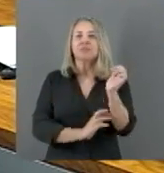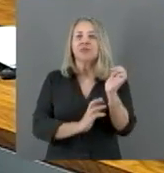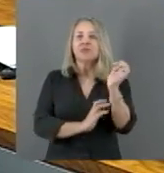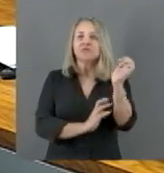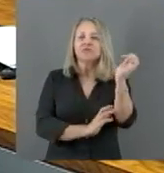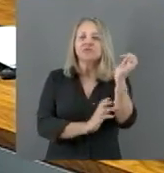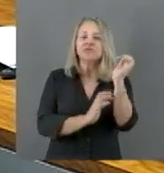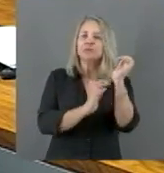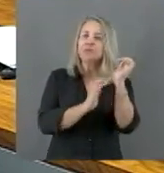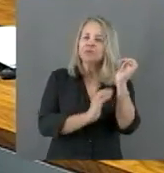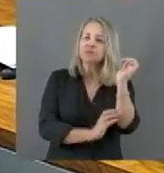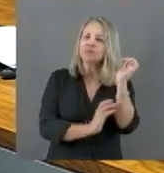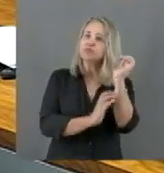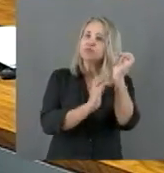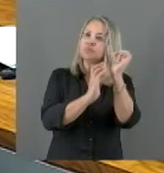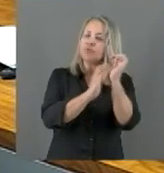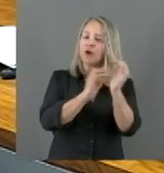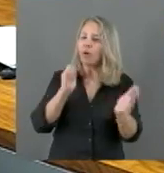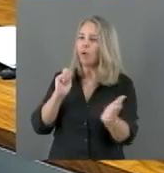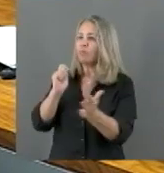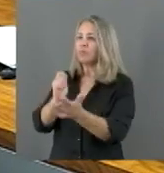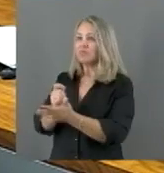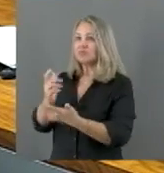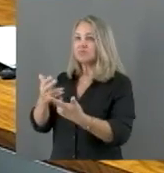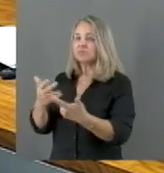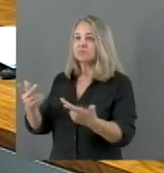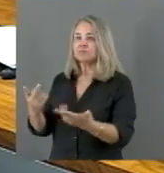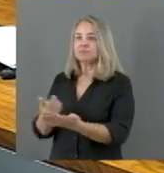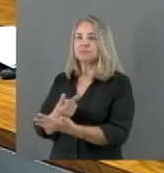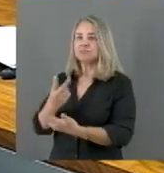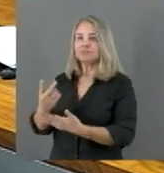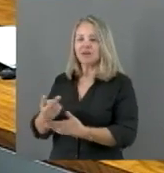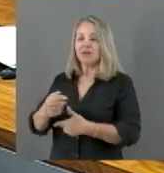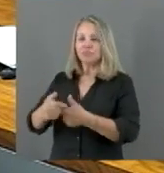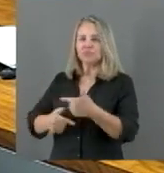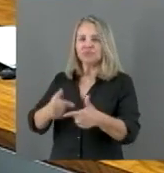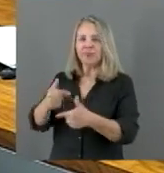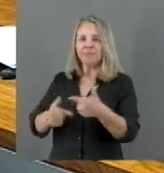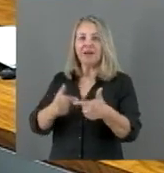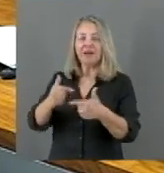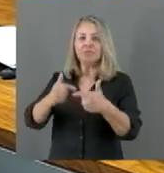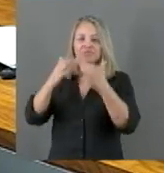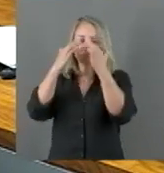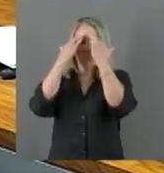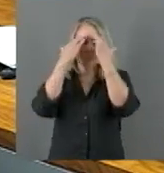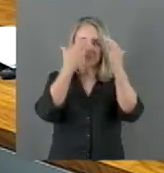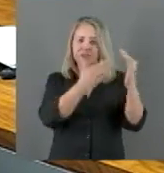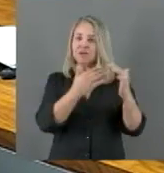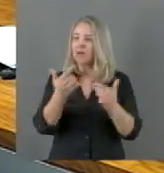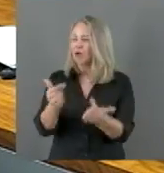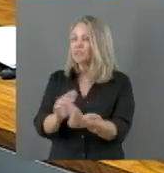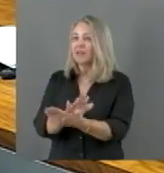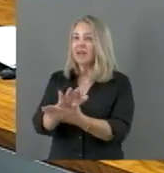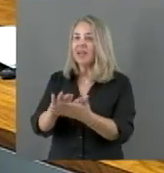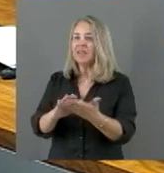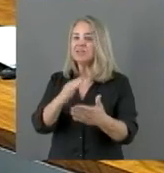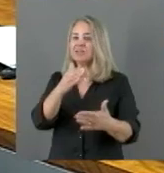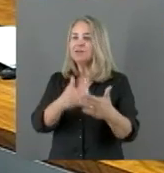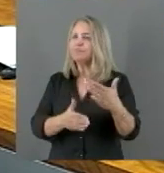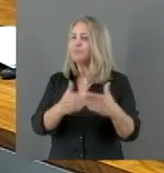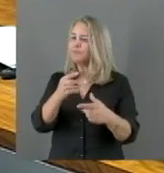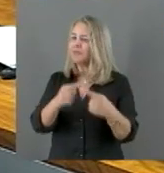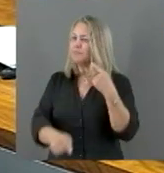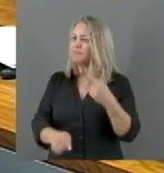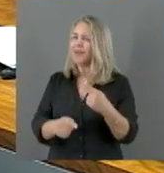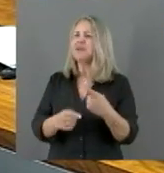desburocratizar o cumprimento de obrigações decorrentes do labor subordinado. Não há razão que impeça a unificação do prazo